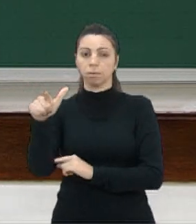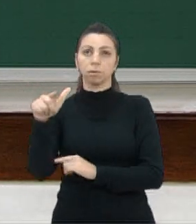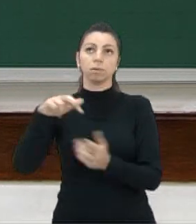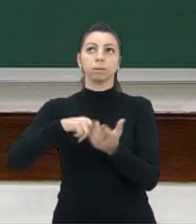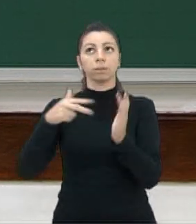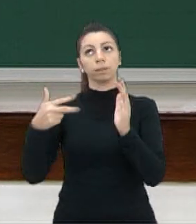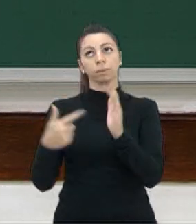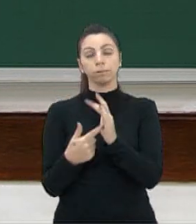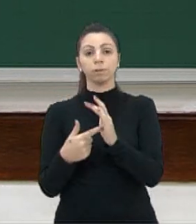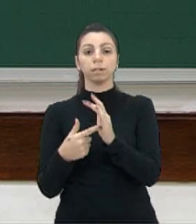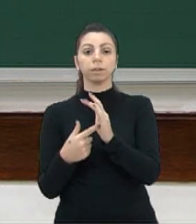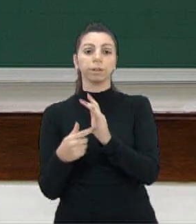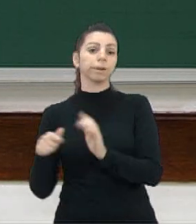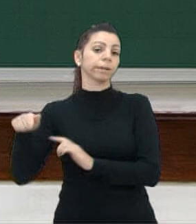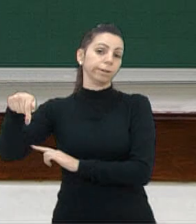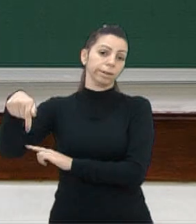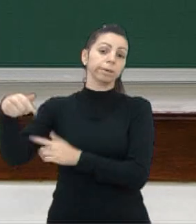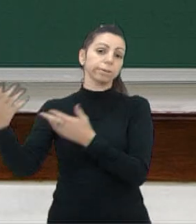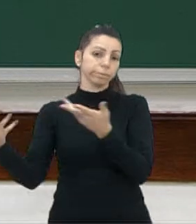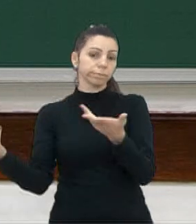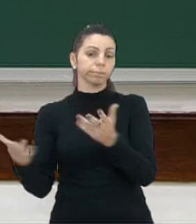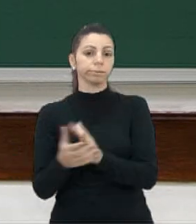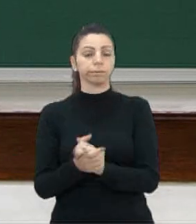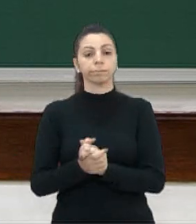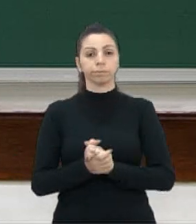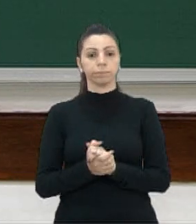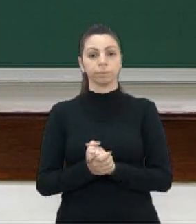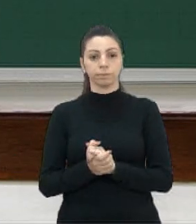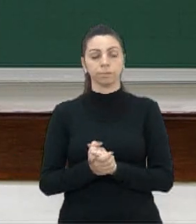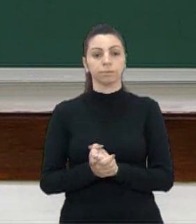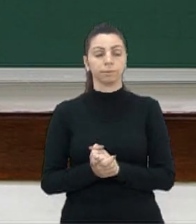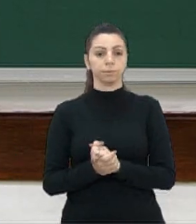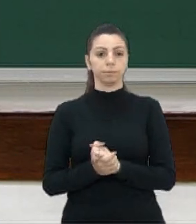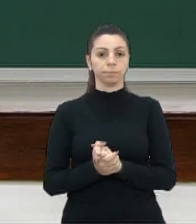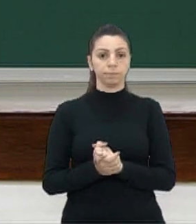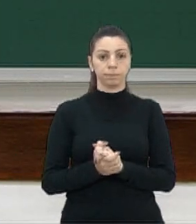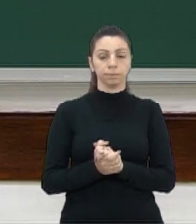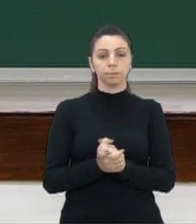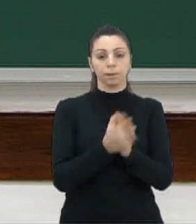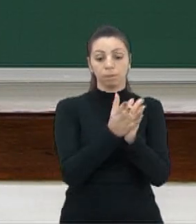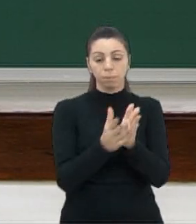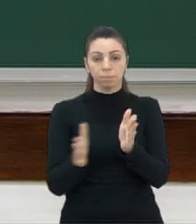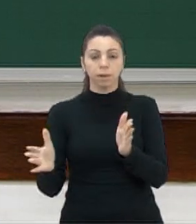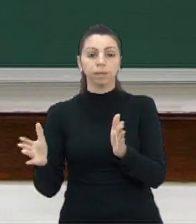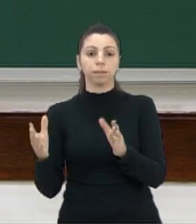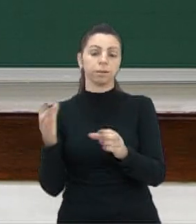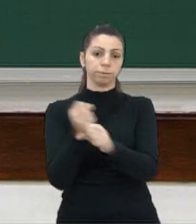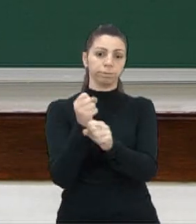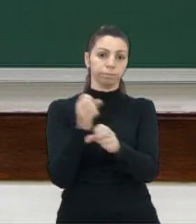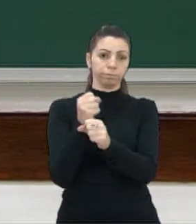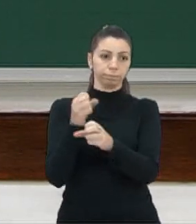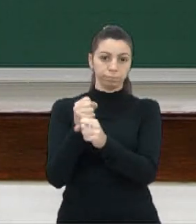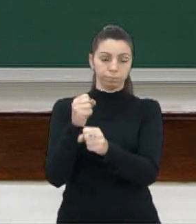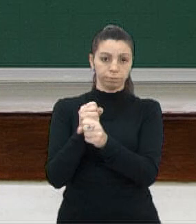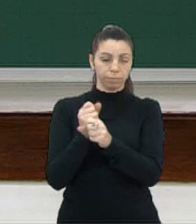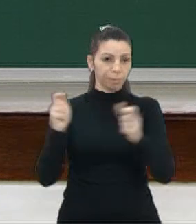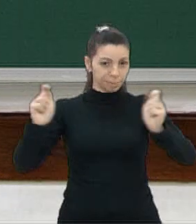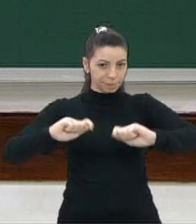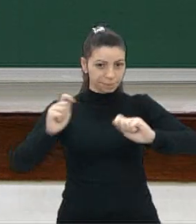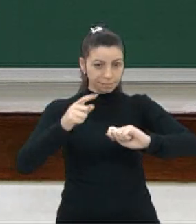gramas, da outra substância são tantas gramas. E aí, a partir disso, eu posso fazer todos os cálculos que eu venha